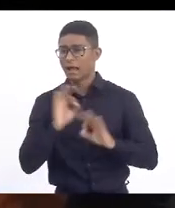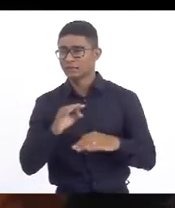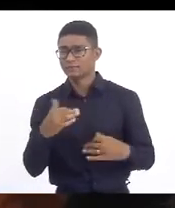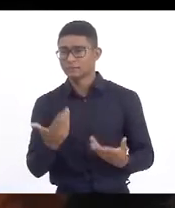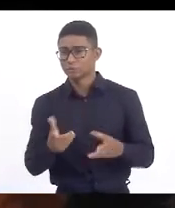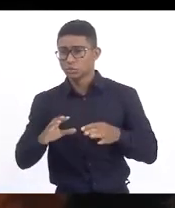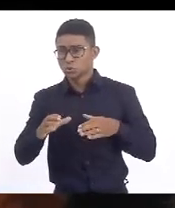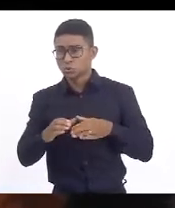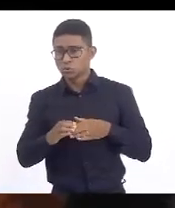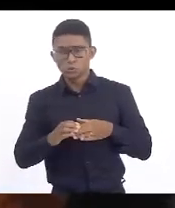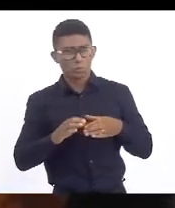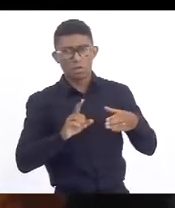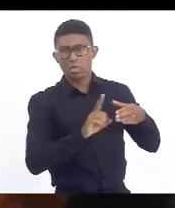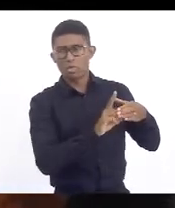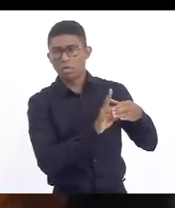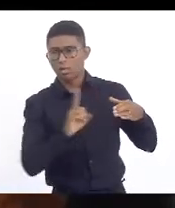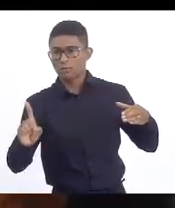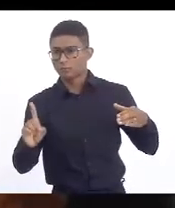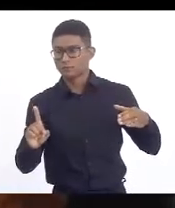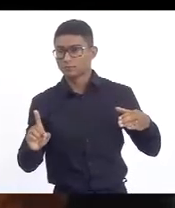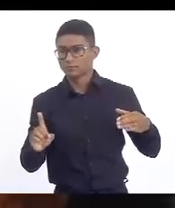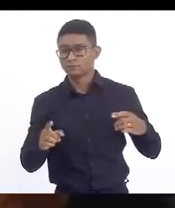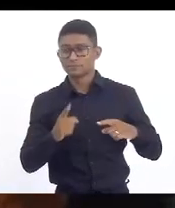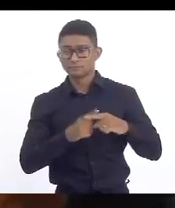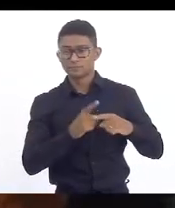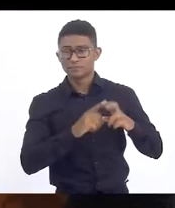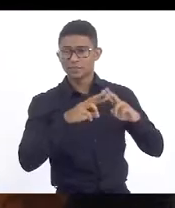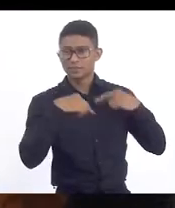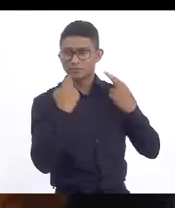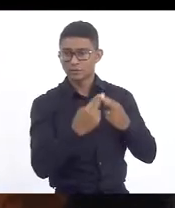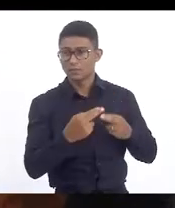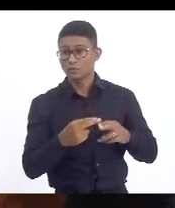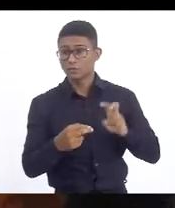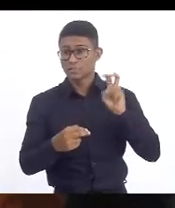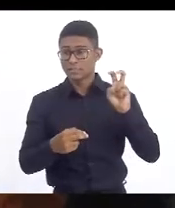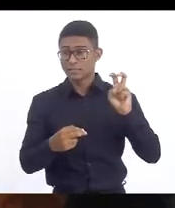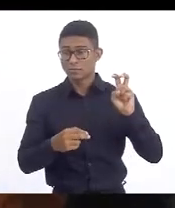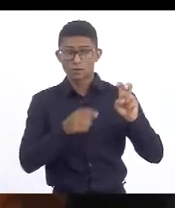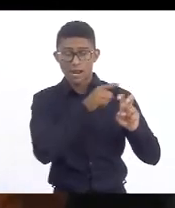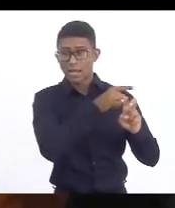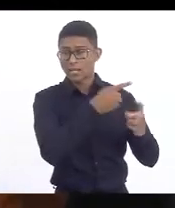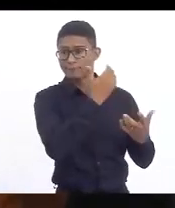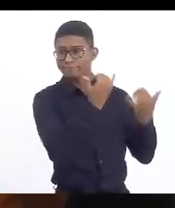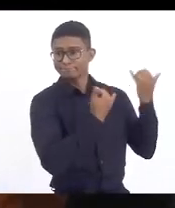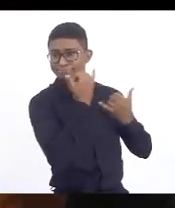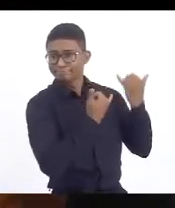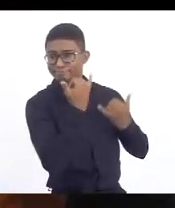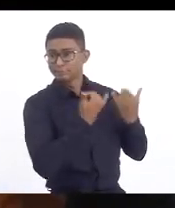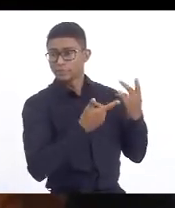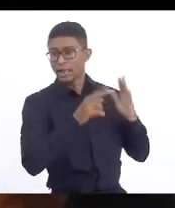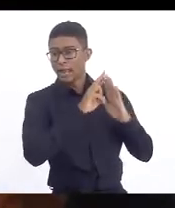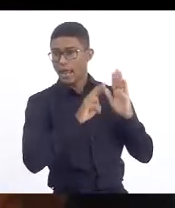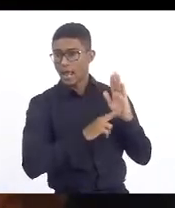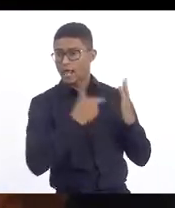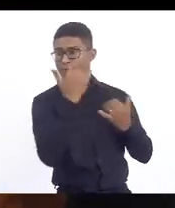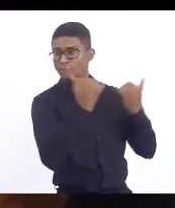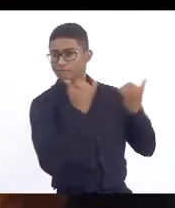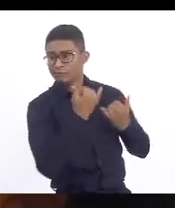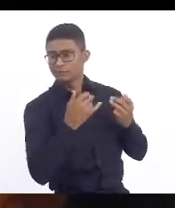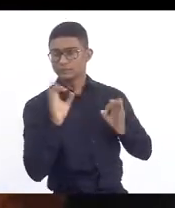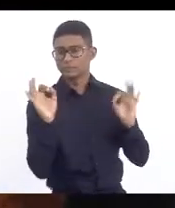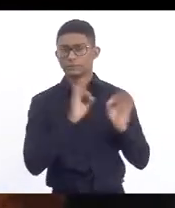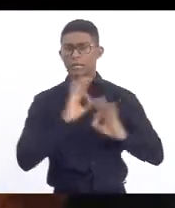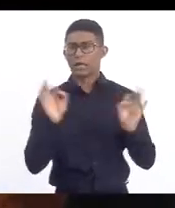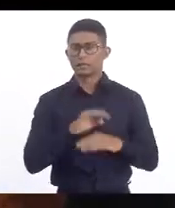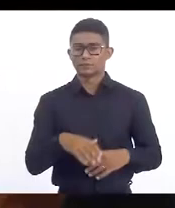Técnica nessa última reunião, porque em 5 reuniões a SEDAI sequer deu satisfação. O regimento interno caçou a participação da SEDAI. Então a